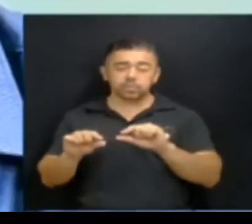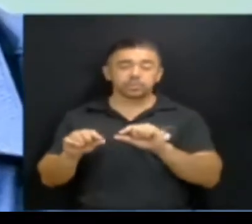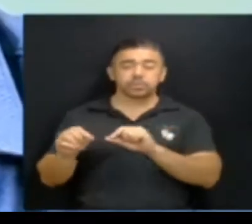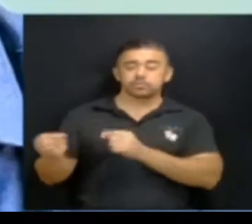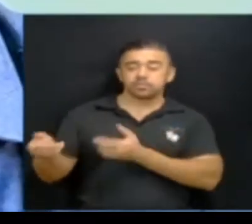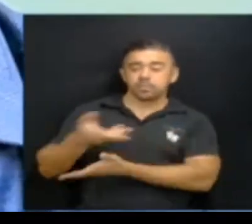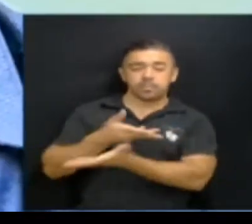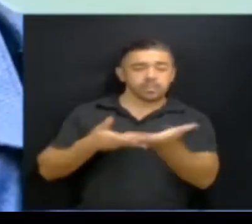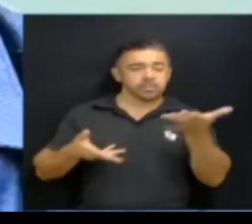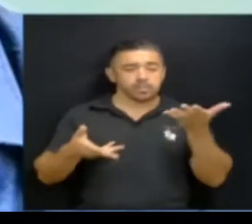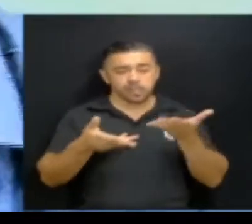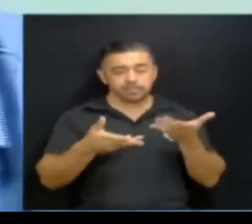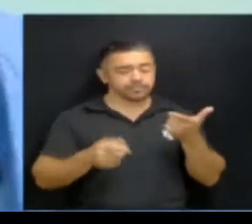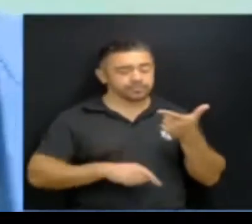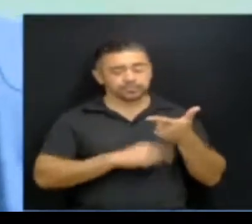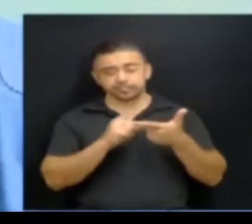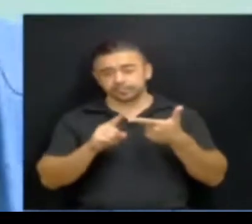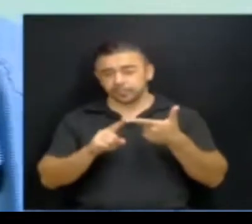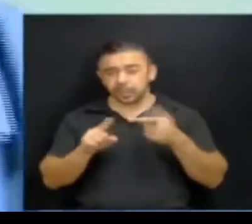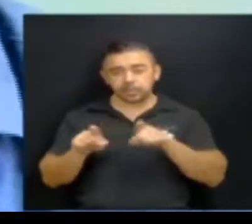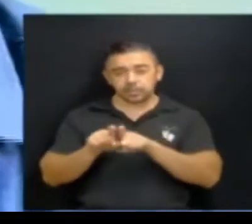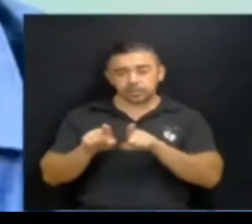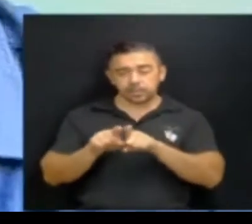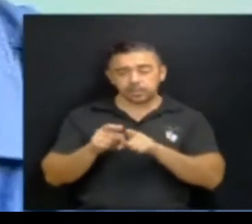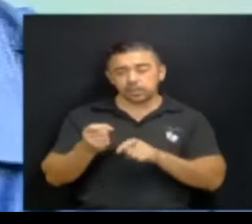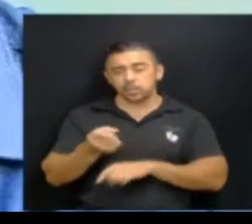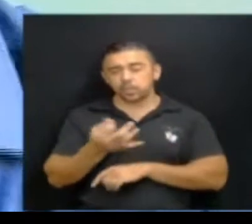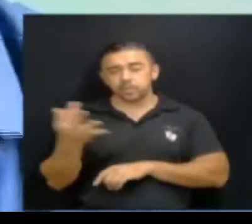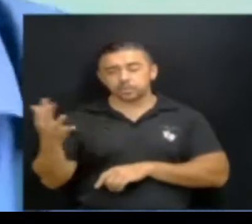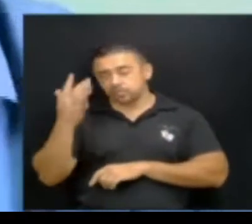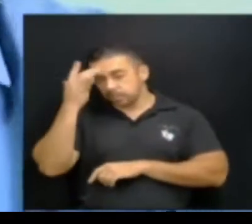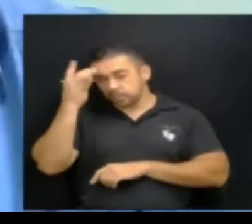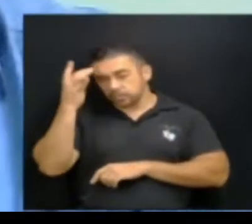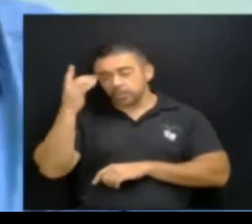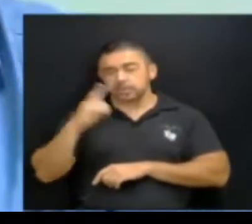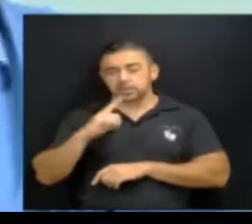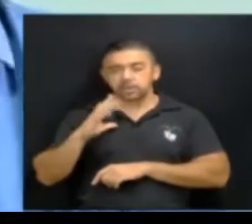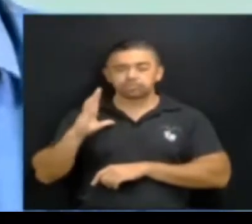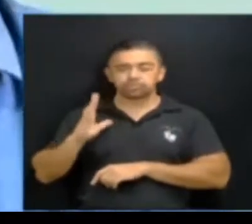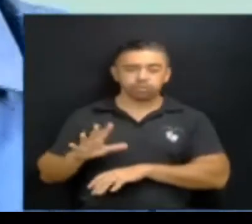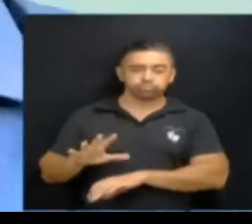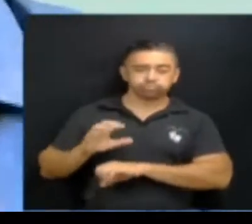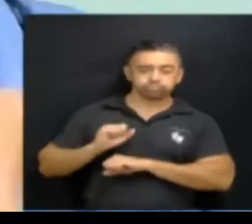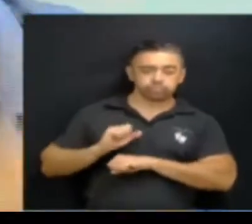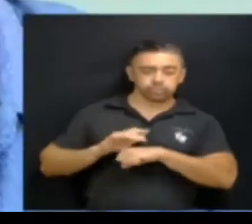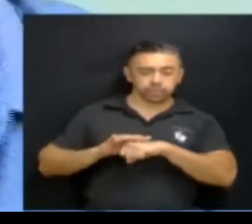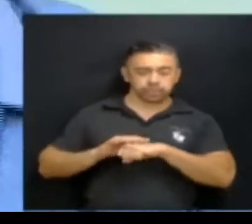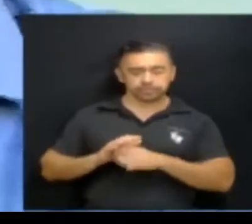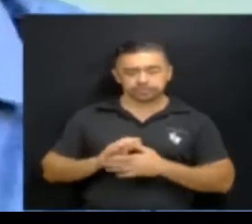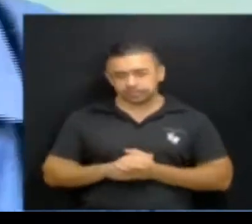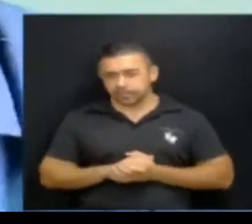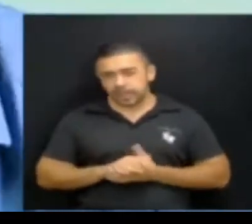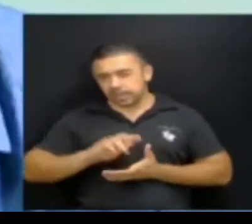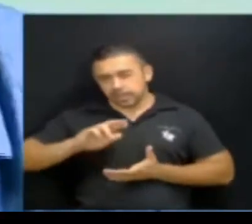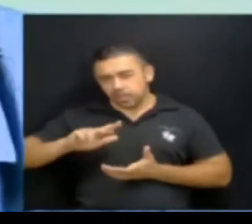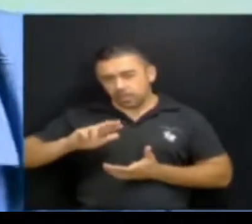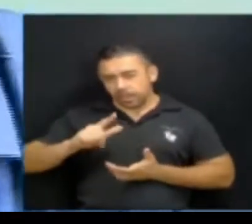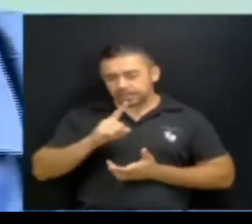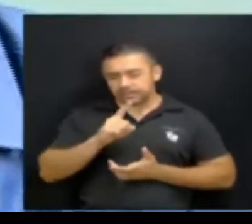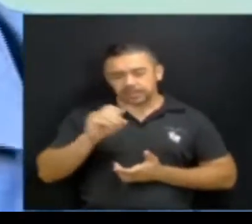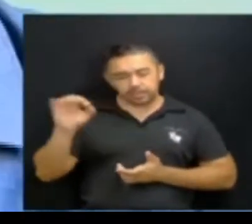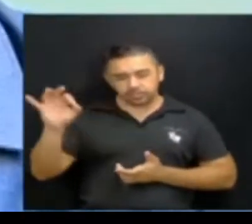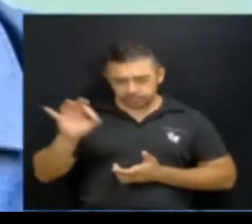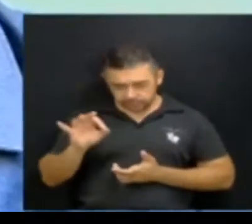transmissão em início e o número de infeccionados. Infelizmente, a vacina não é 100% eficaz. Se fosse